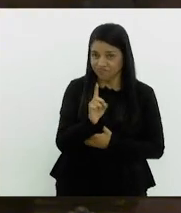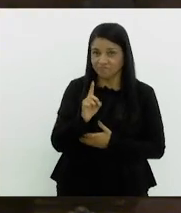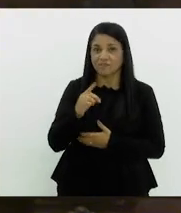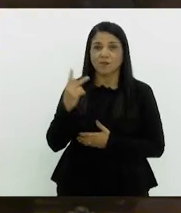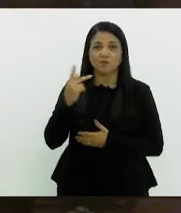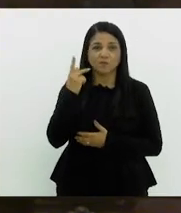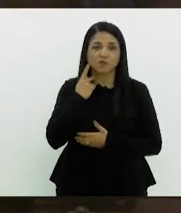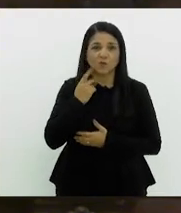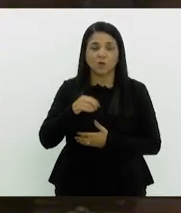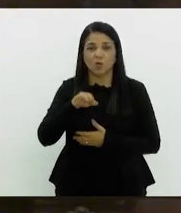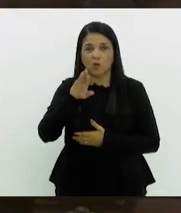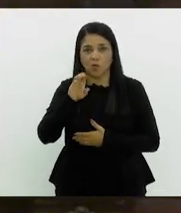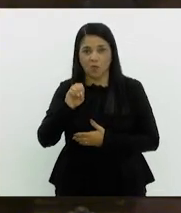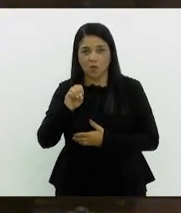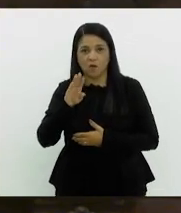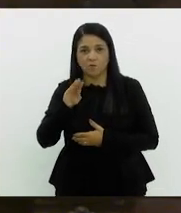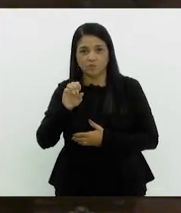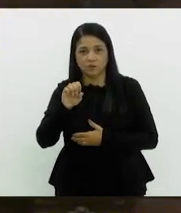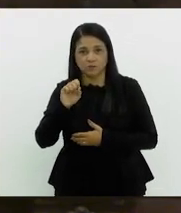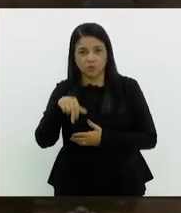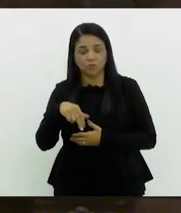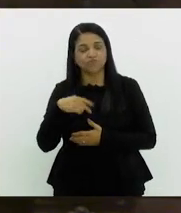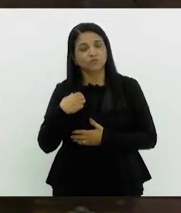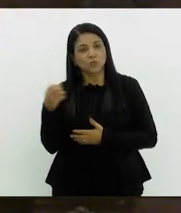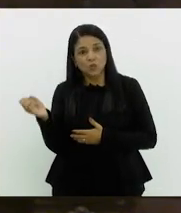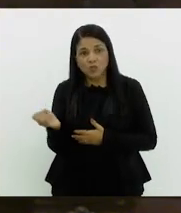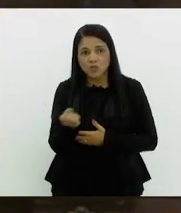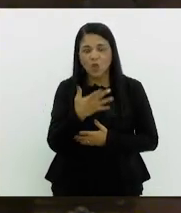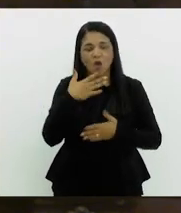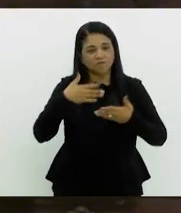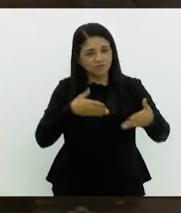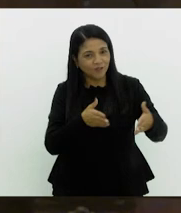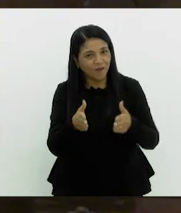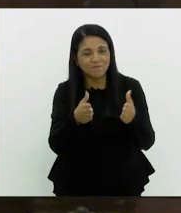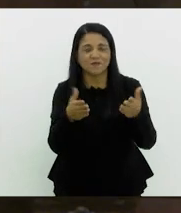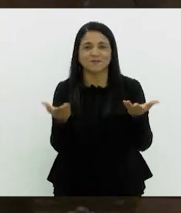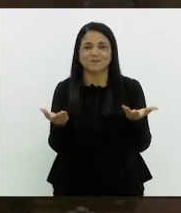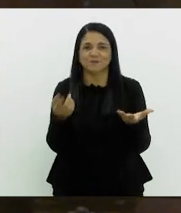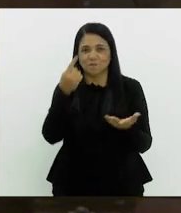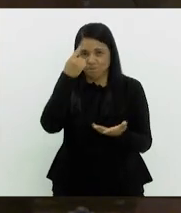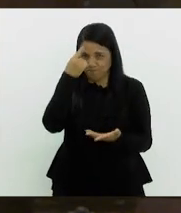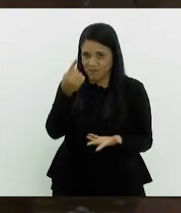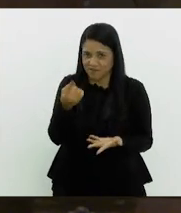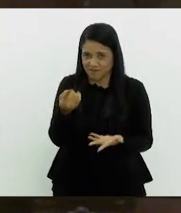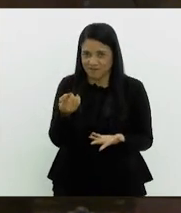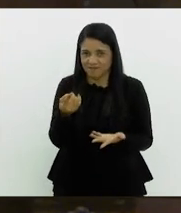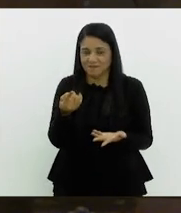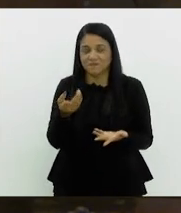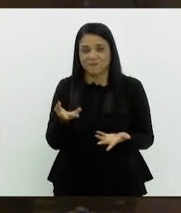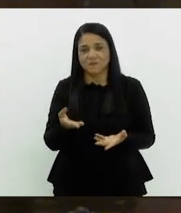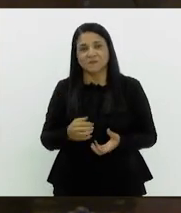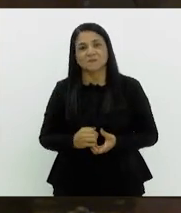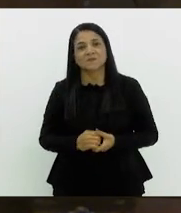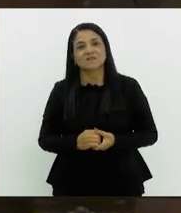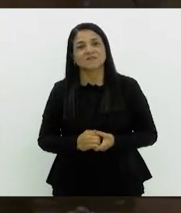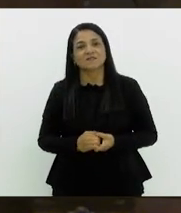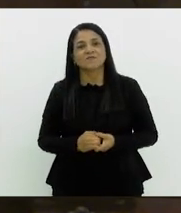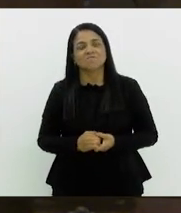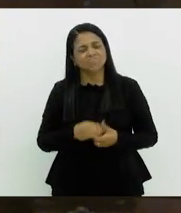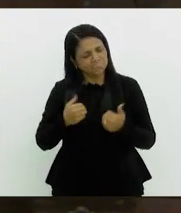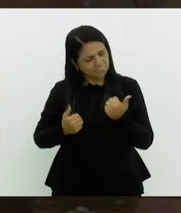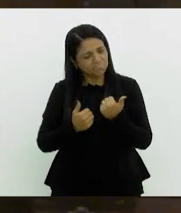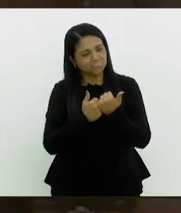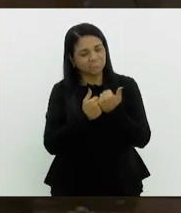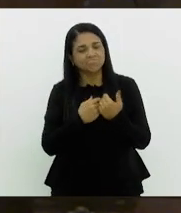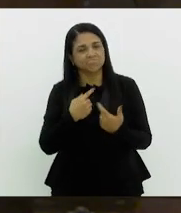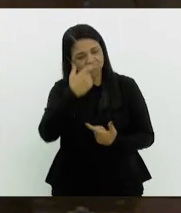em novos horizontes. É preciso pensar dessa forma. Então, conte conosco. Eu